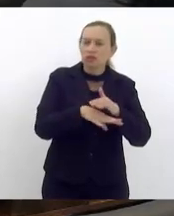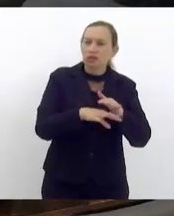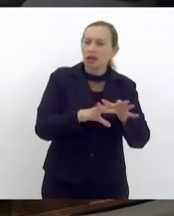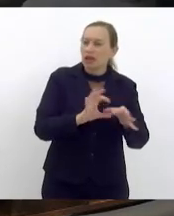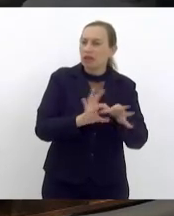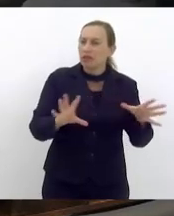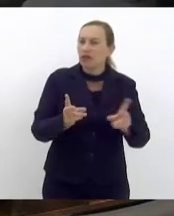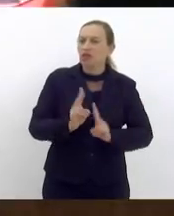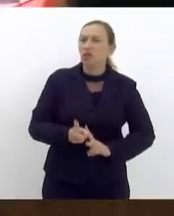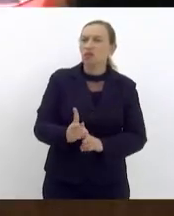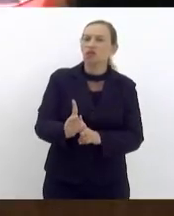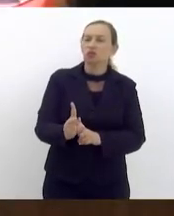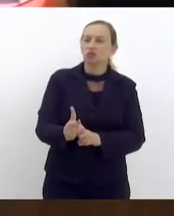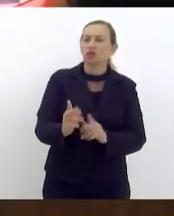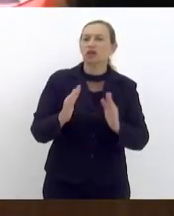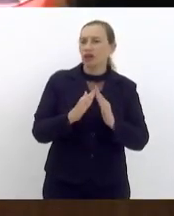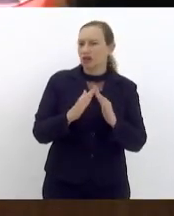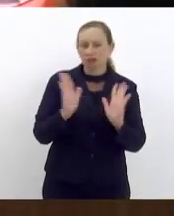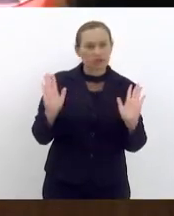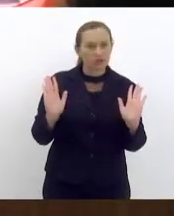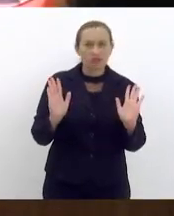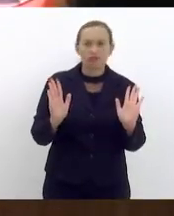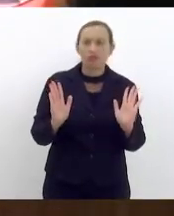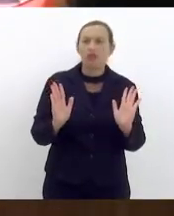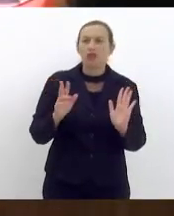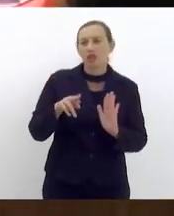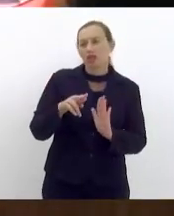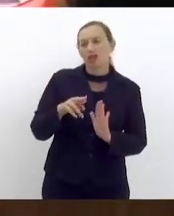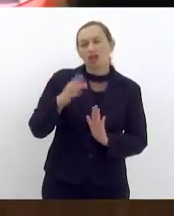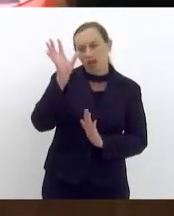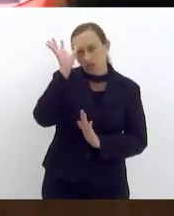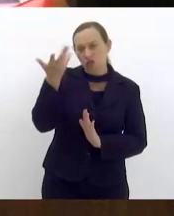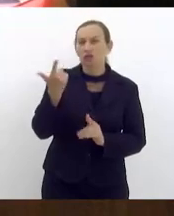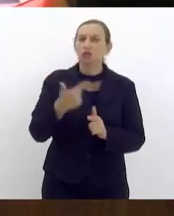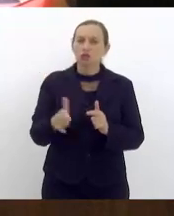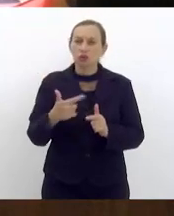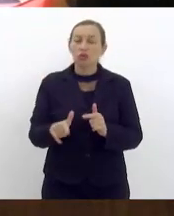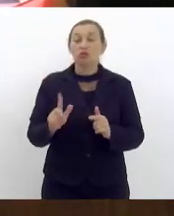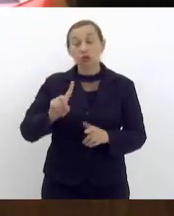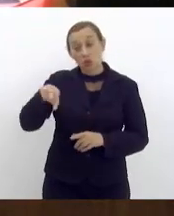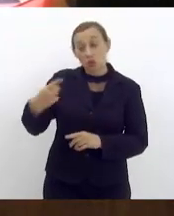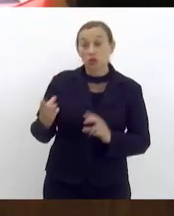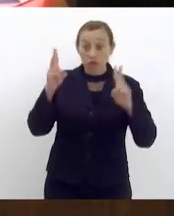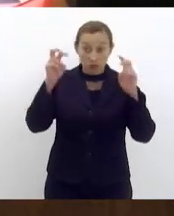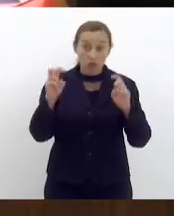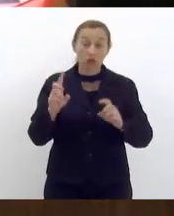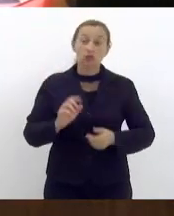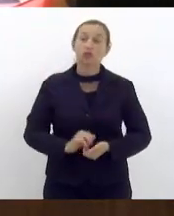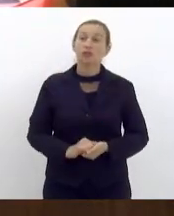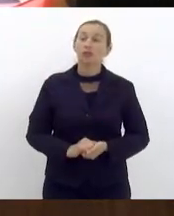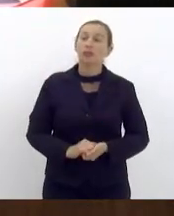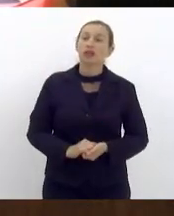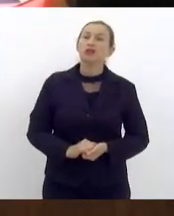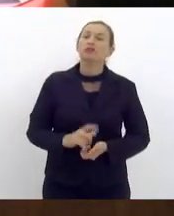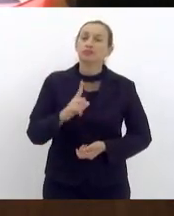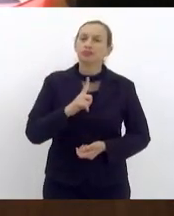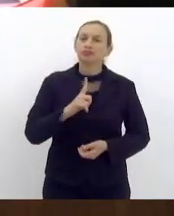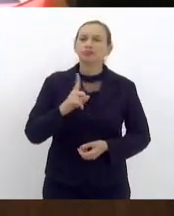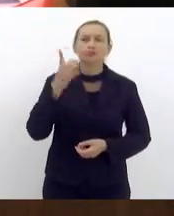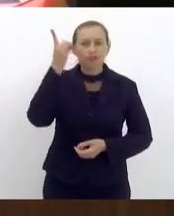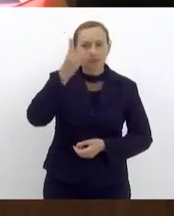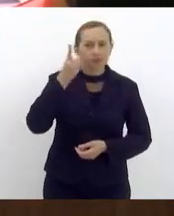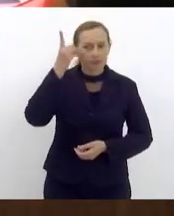ele vai continua tramitando na casa esse esse resolveria muita parte dos problemas a outra questão é a seguinte tem deputados